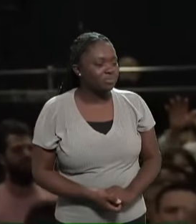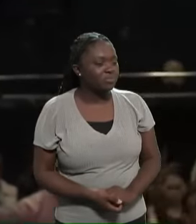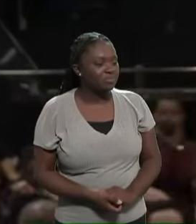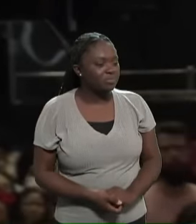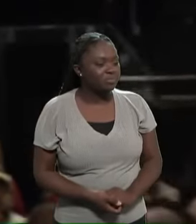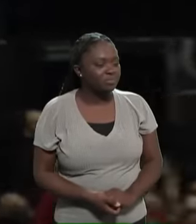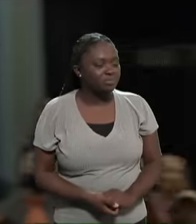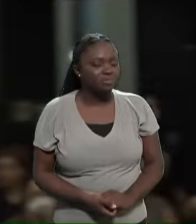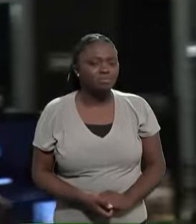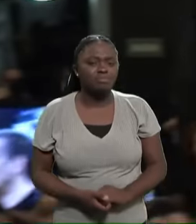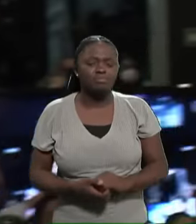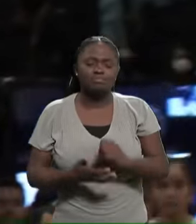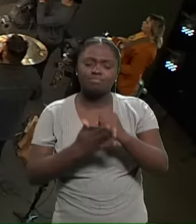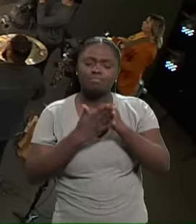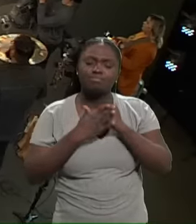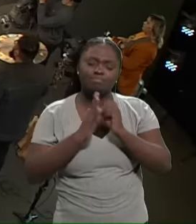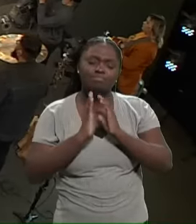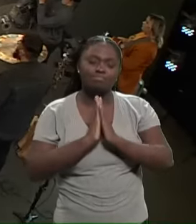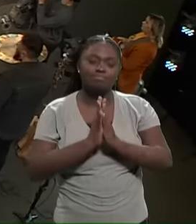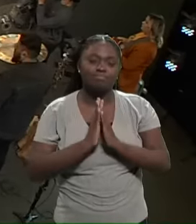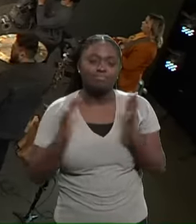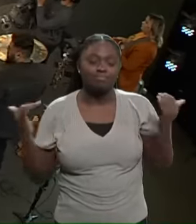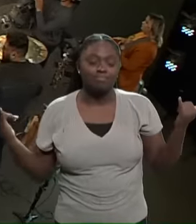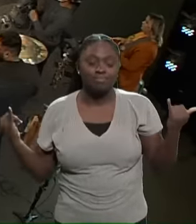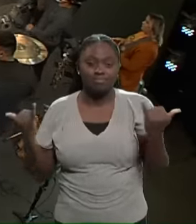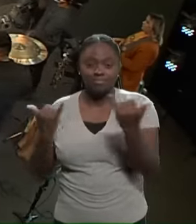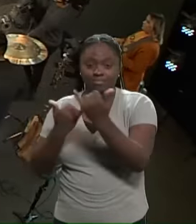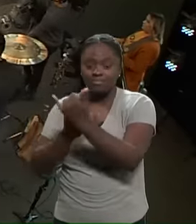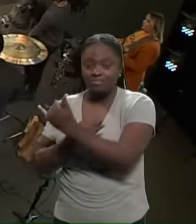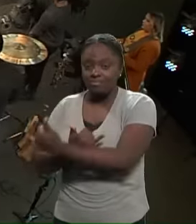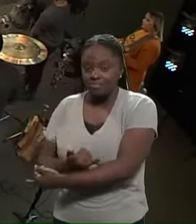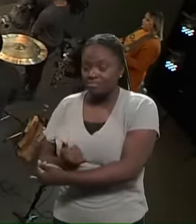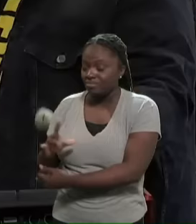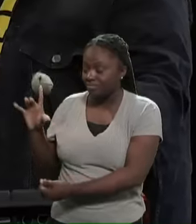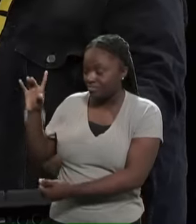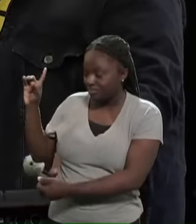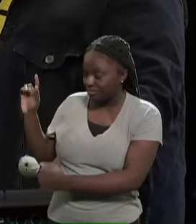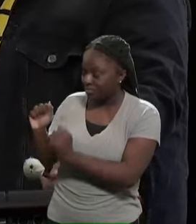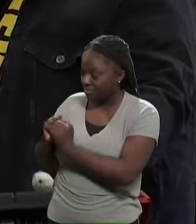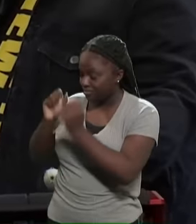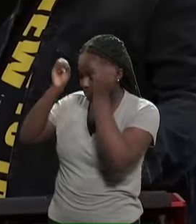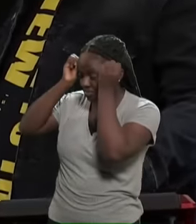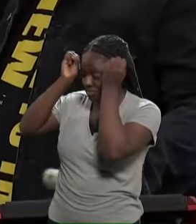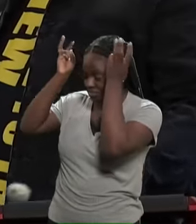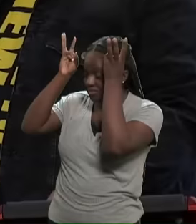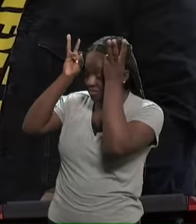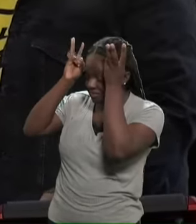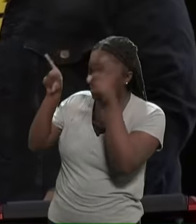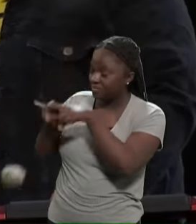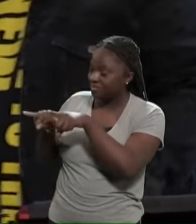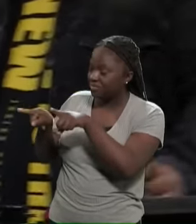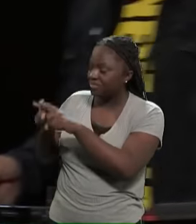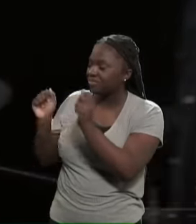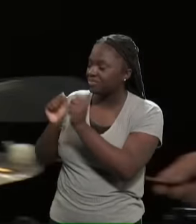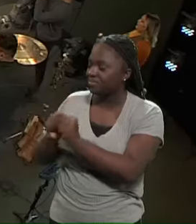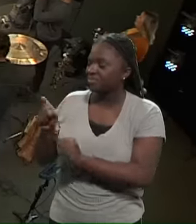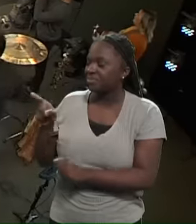Me ajuda, por favor, e fala para alguém: como Deus foi com Moisés, Ele vai ser com